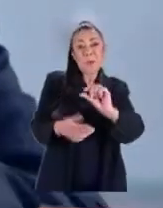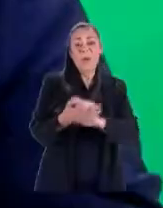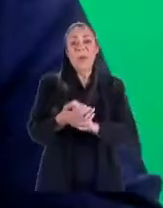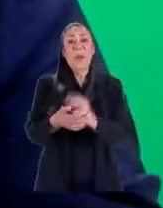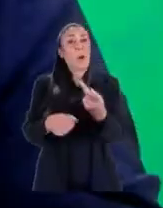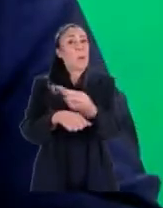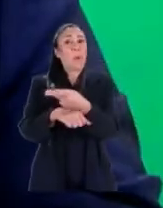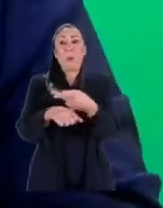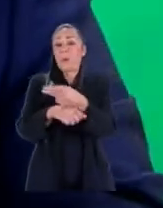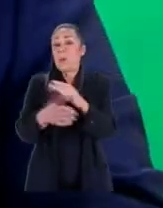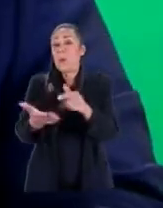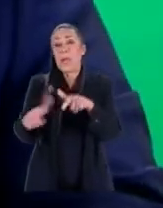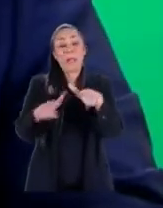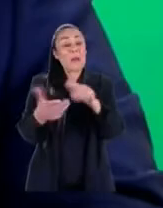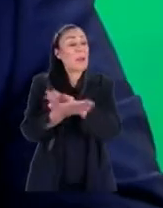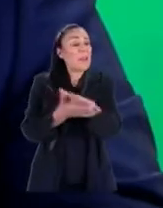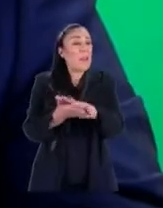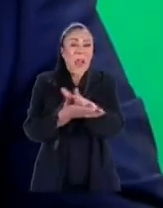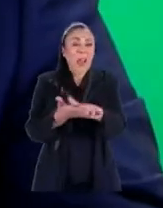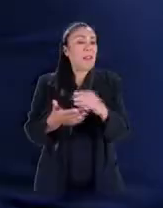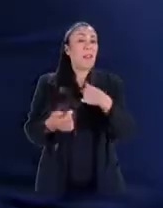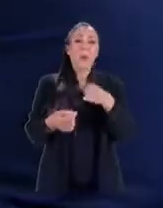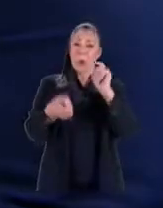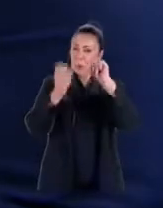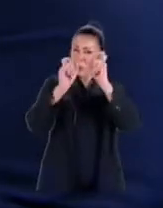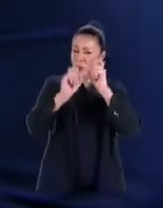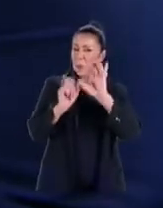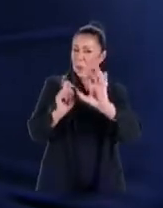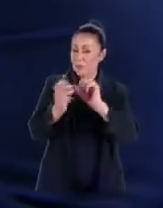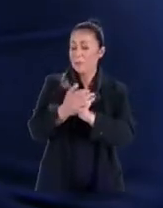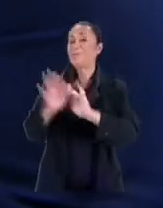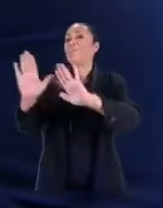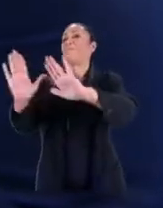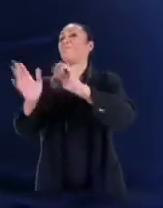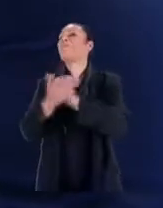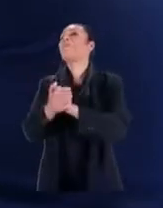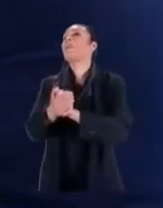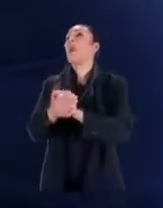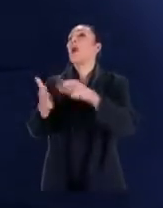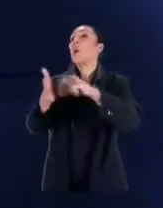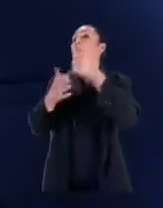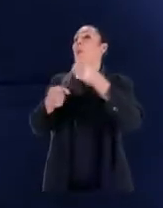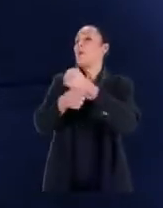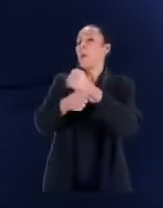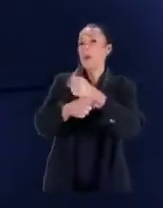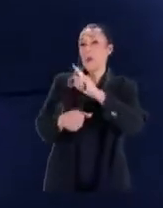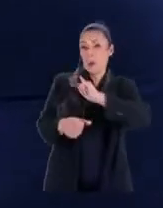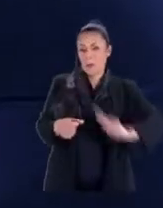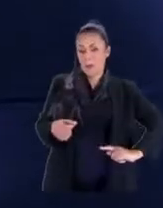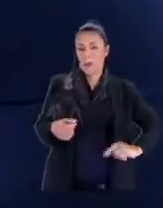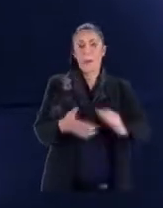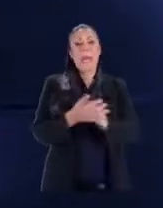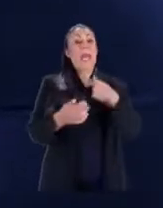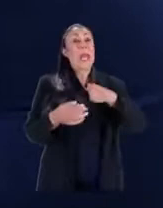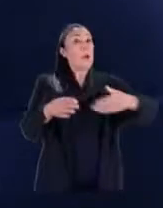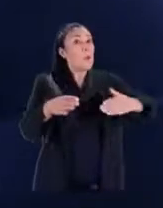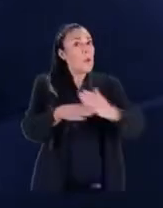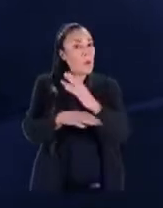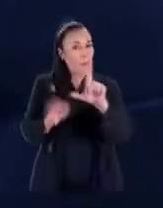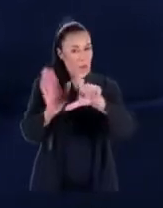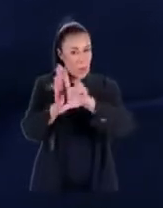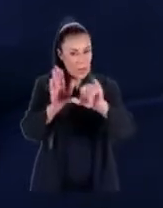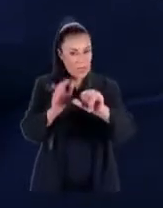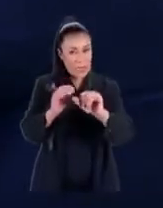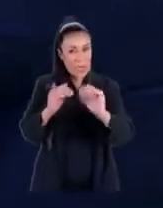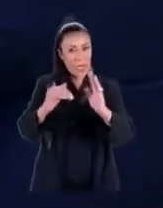sem procurar emprego. Eu tenho posso te contar uma coisa? Ratinho, no primeiro ano de governo, eu aprovei uma lei no Congresso